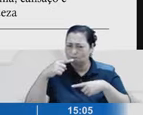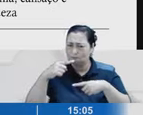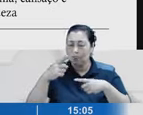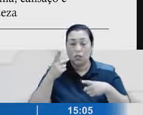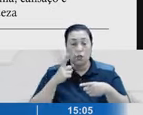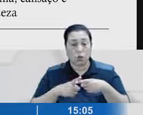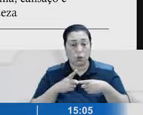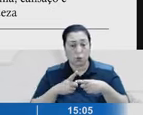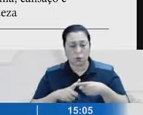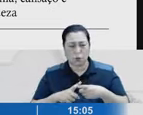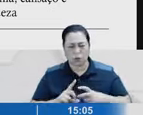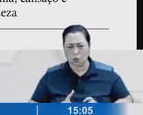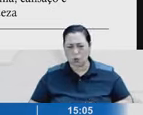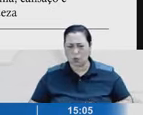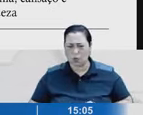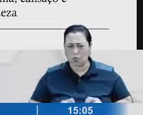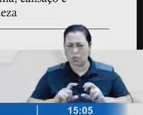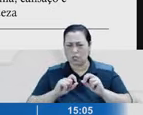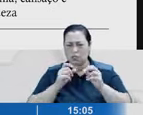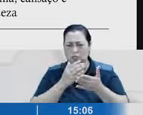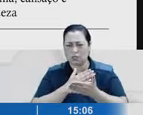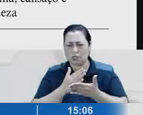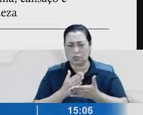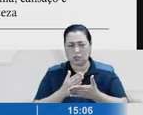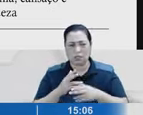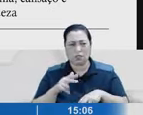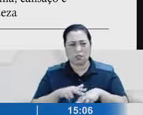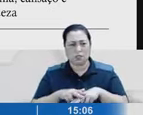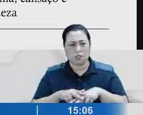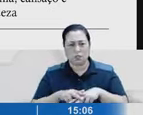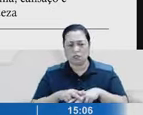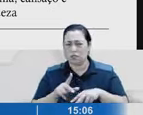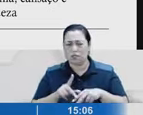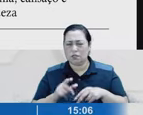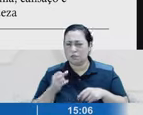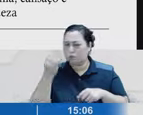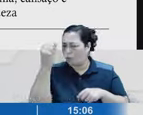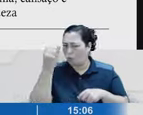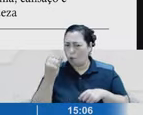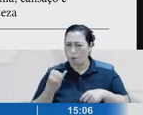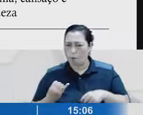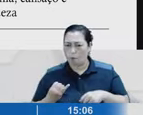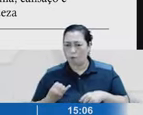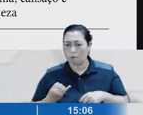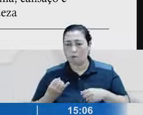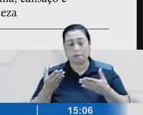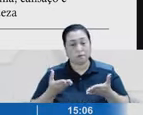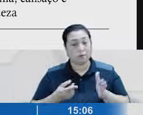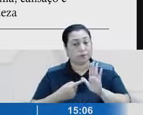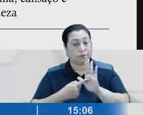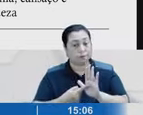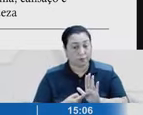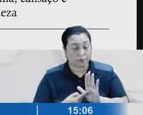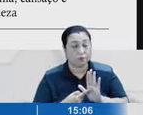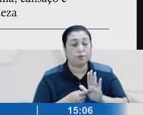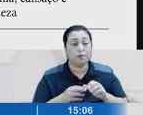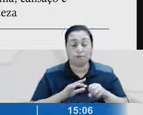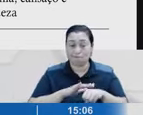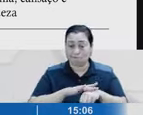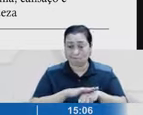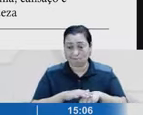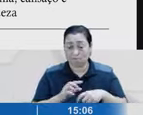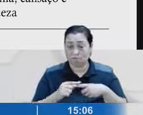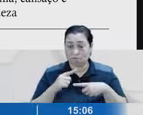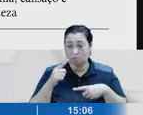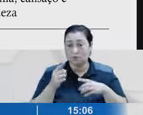né, porque o câncer, na fase inicial, o paciente não tem um emagrecimento, né? Então, isso já é um sinal de uma doença